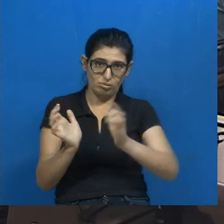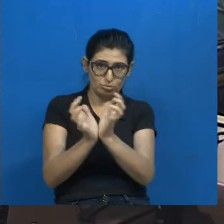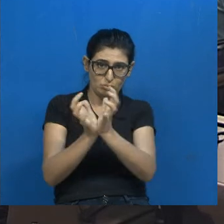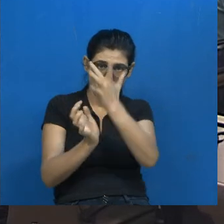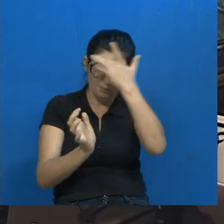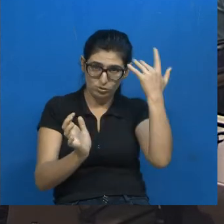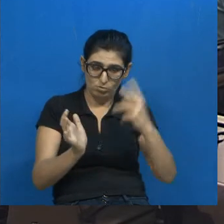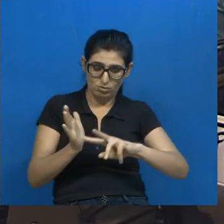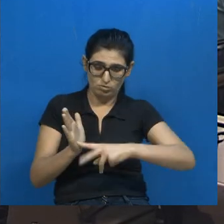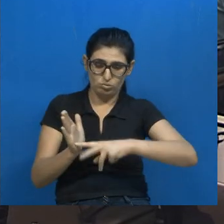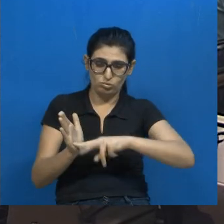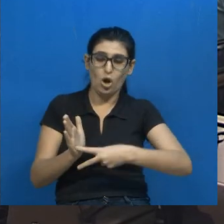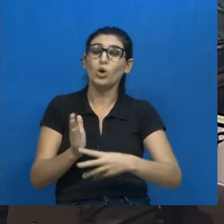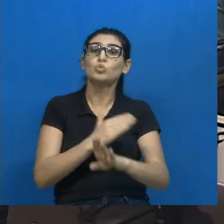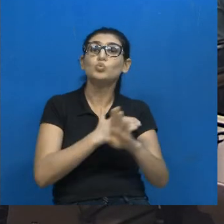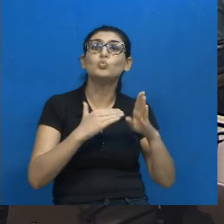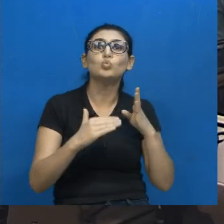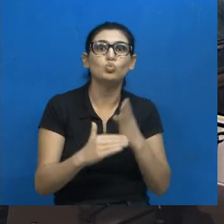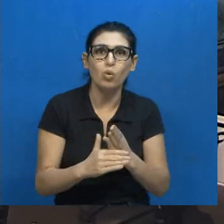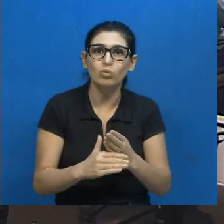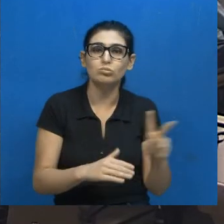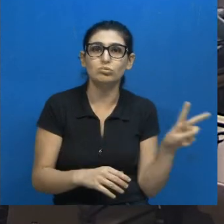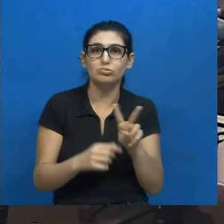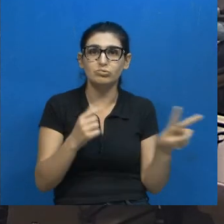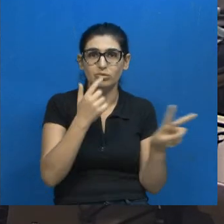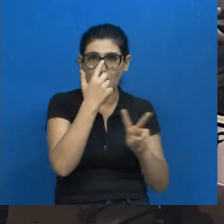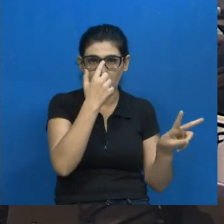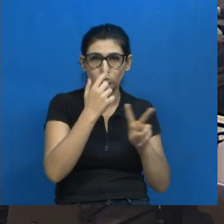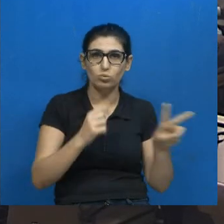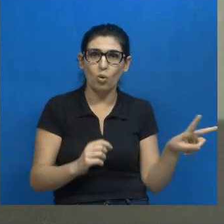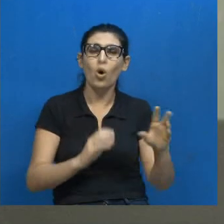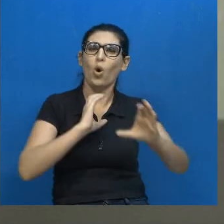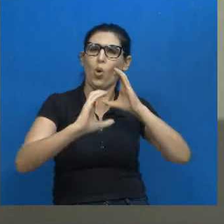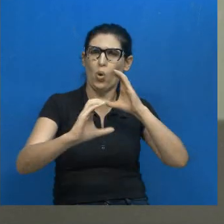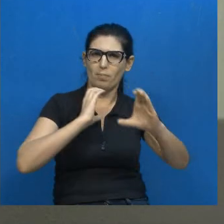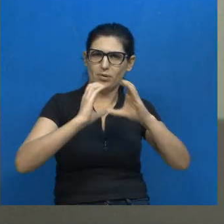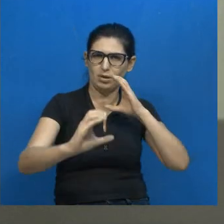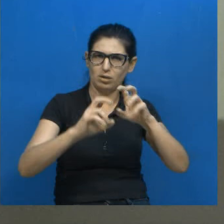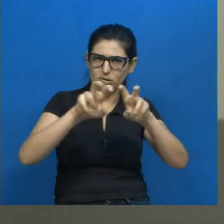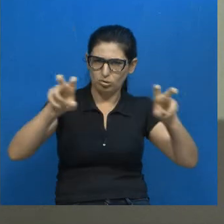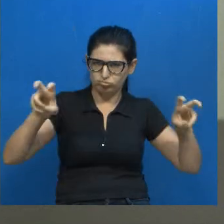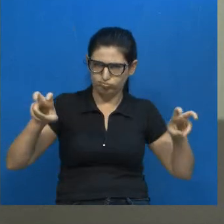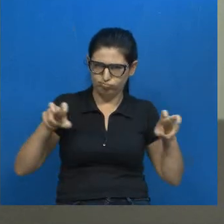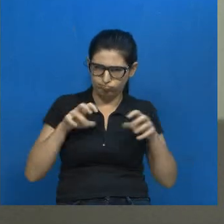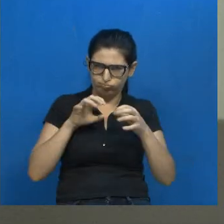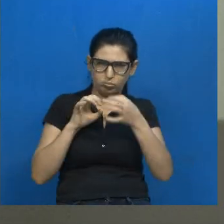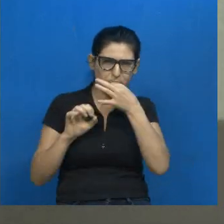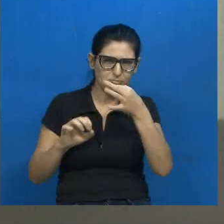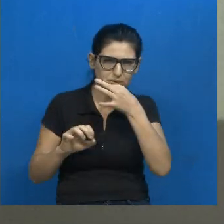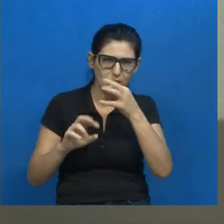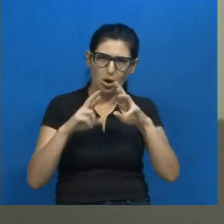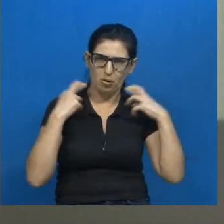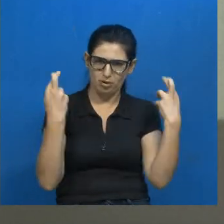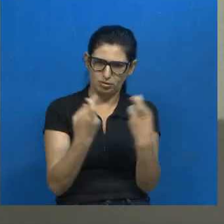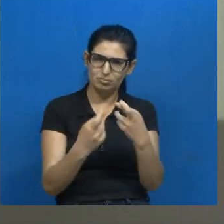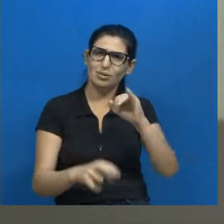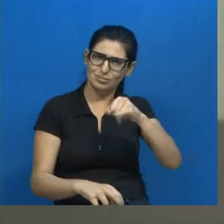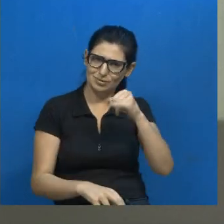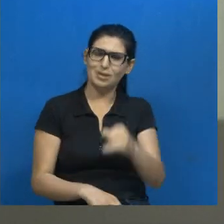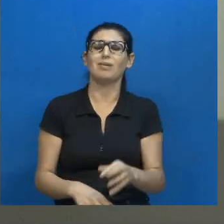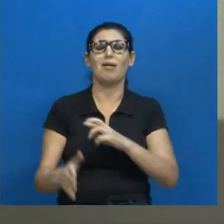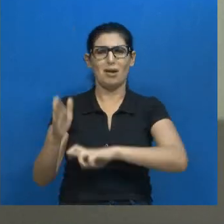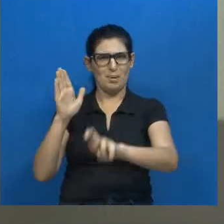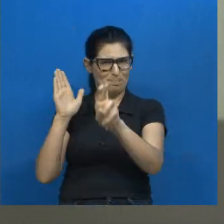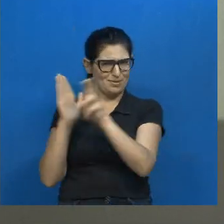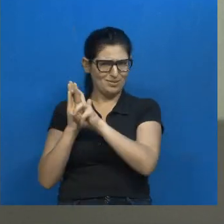que todos nós vereadores foram comunicados à audiência e eu queria comunicar a vocês que vocês têm um representante na casa.